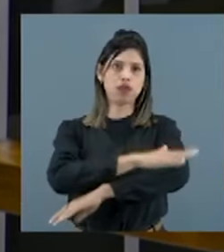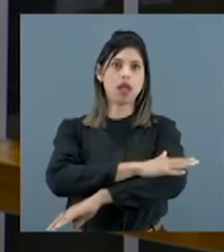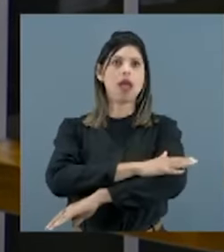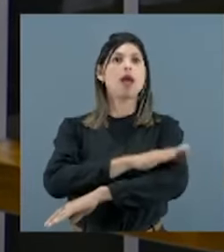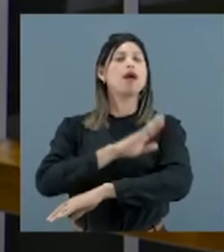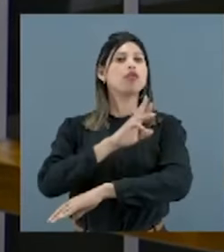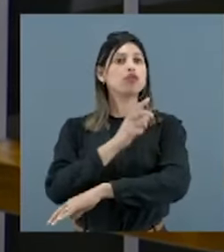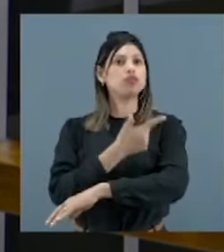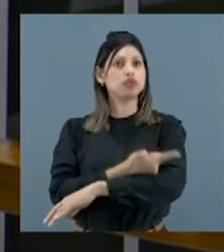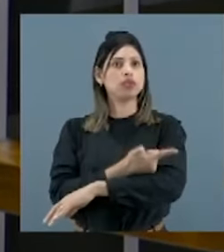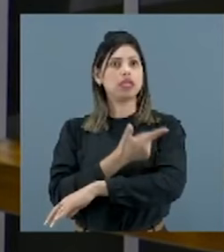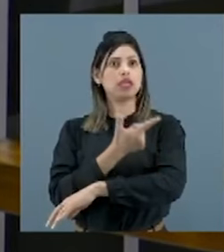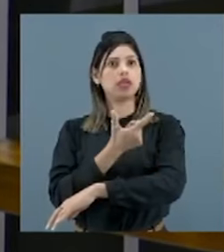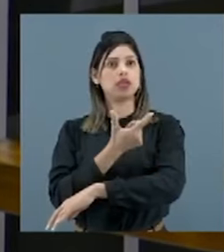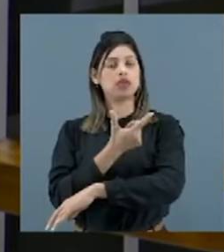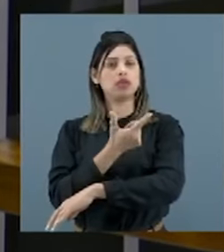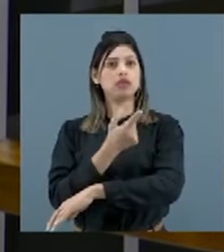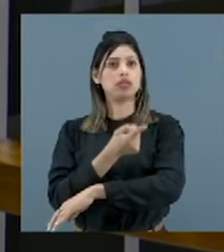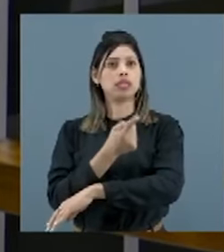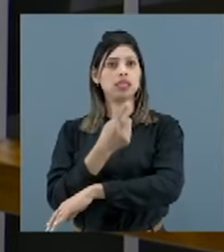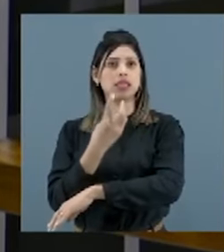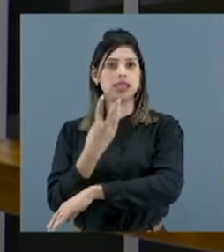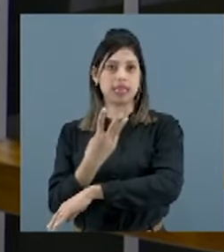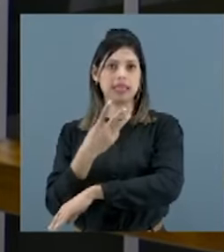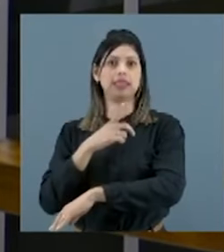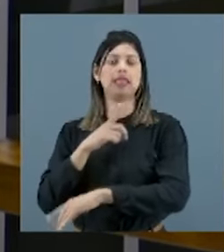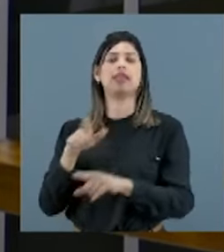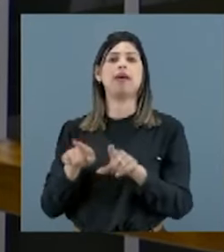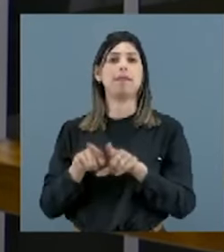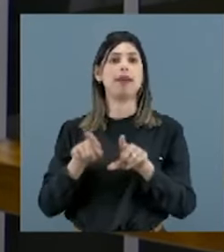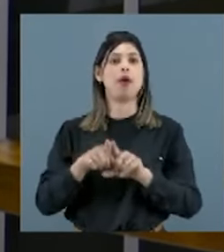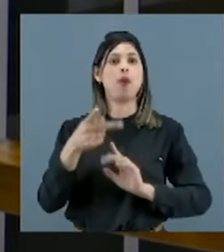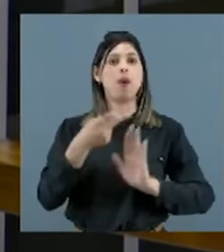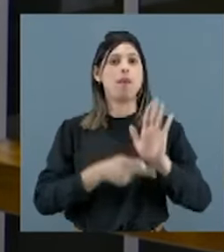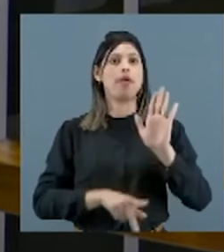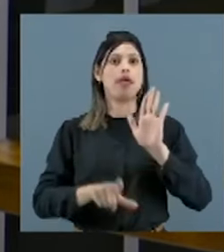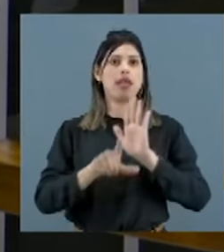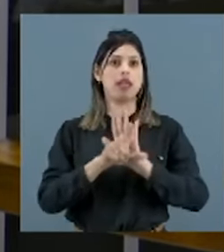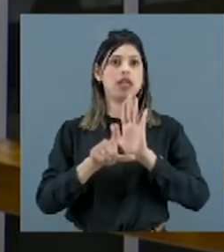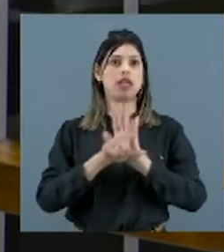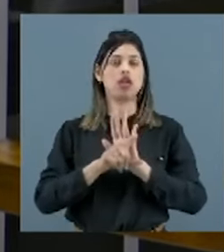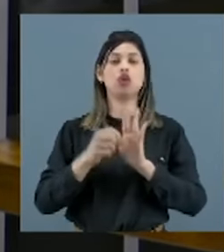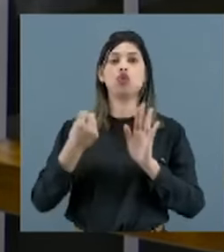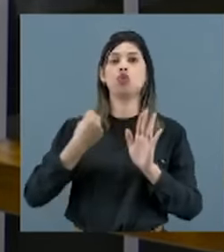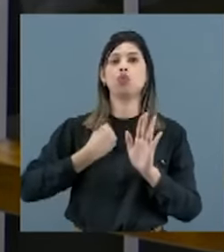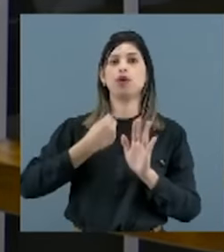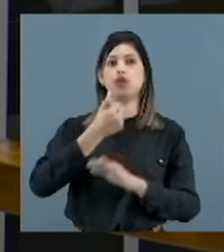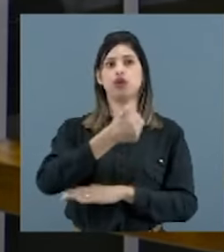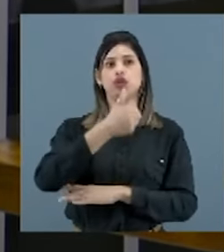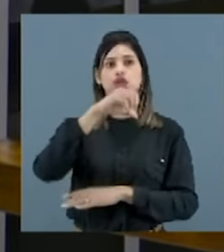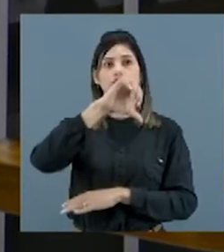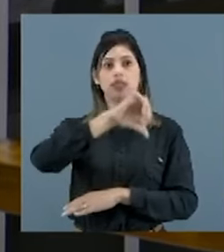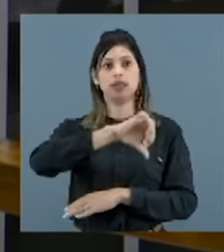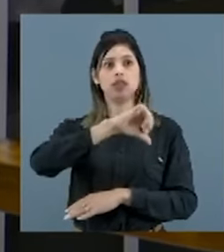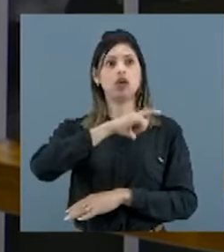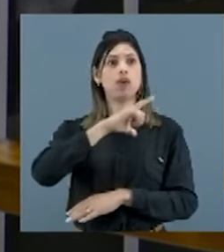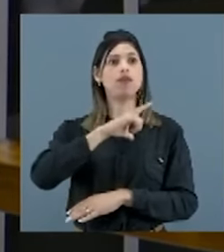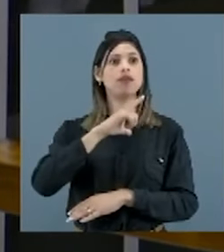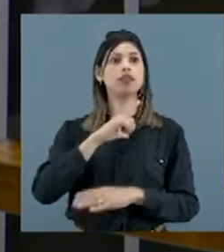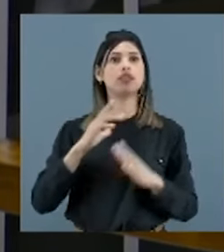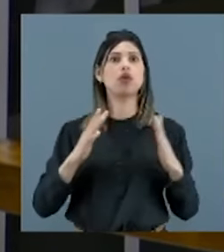vai. Tem o PLN 19, suplementação de 483 milhões em